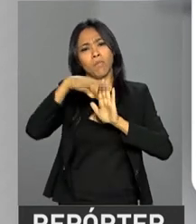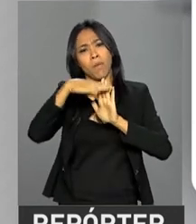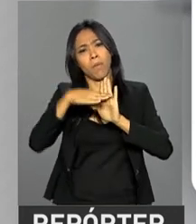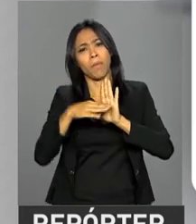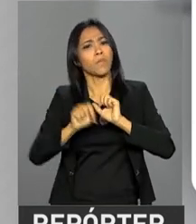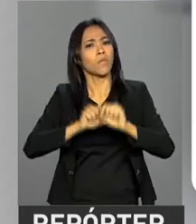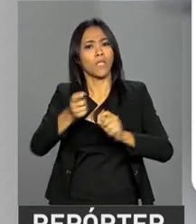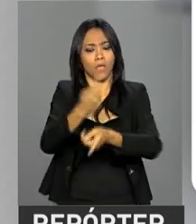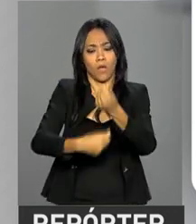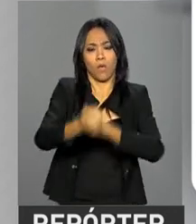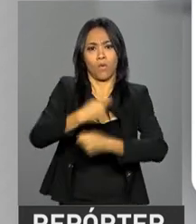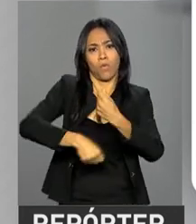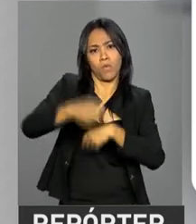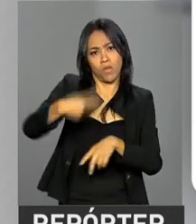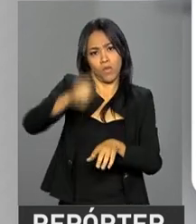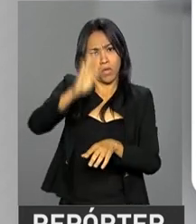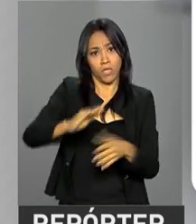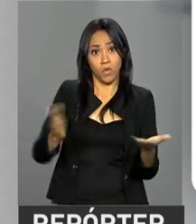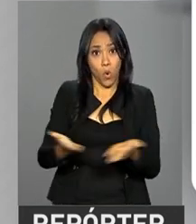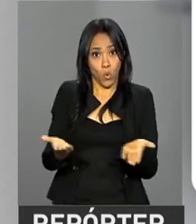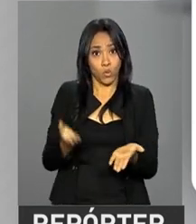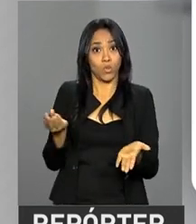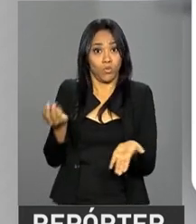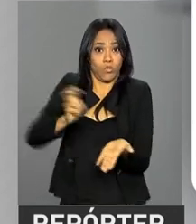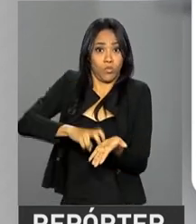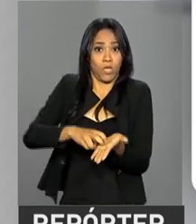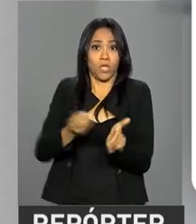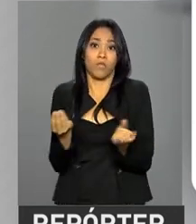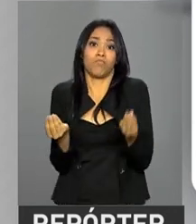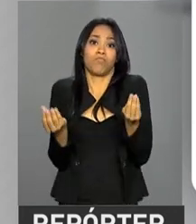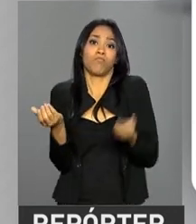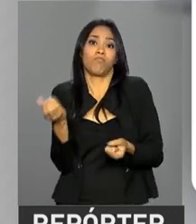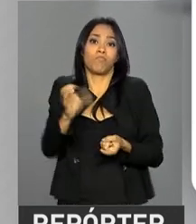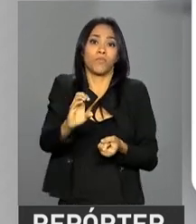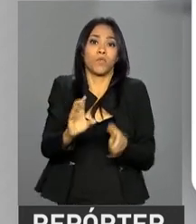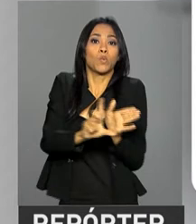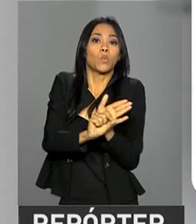na rede social do Twitter, hoje pela manhã. Ele destacou aí, por exemplo,